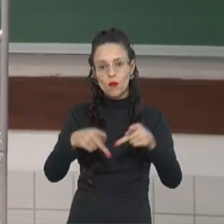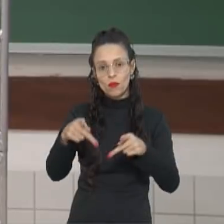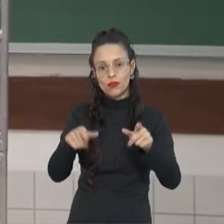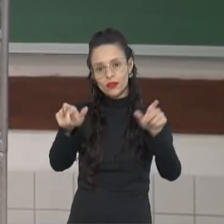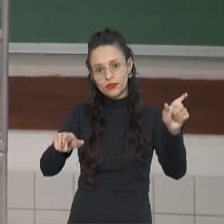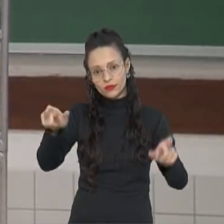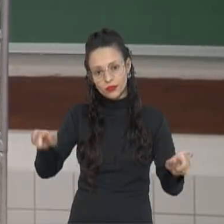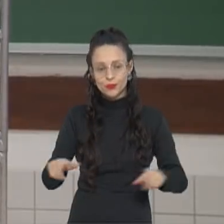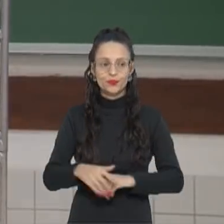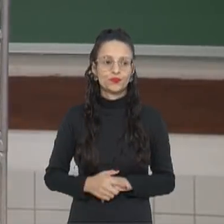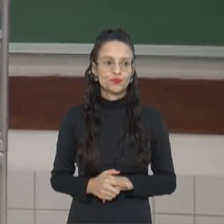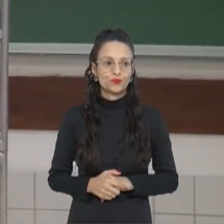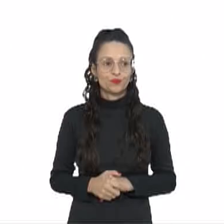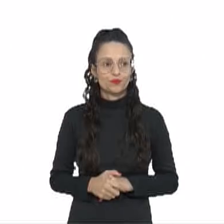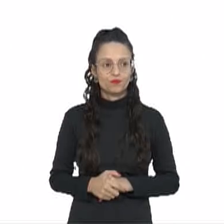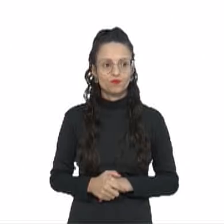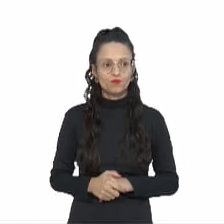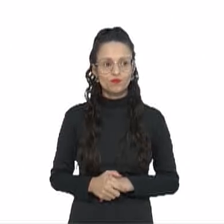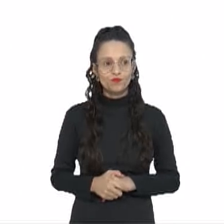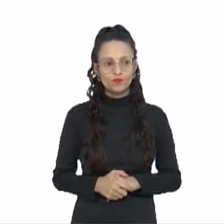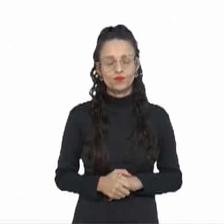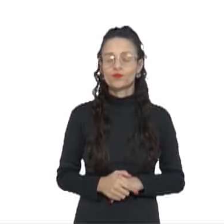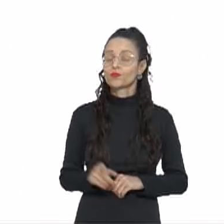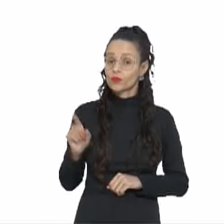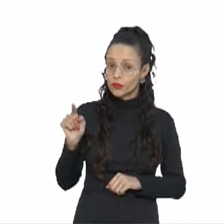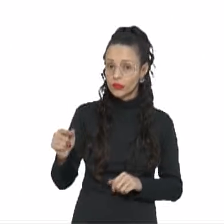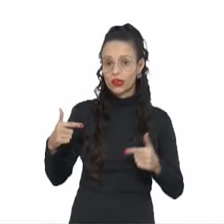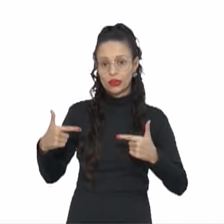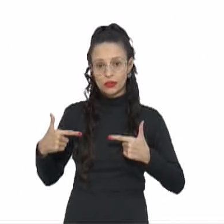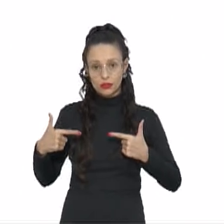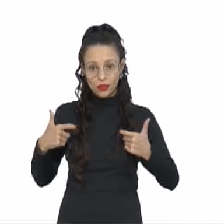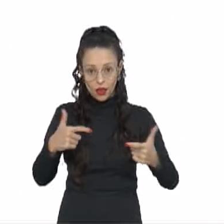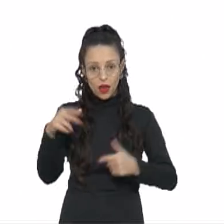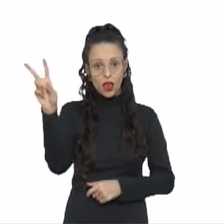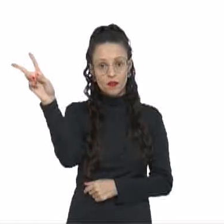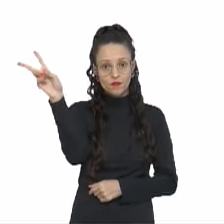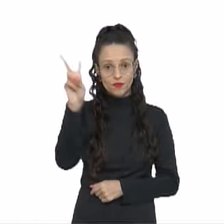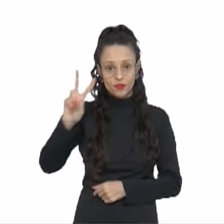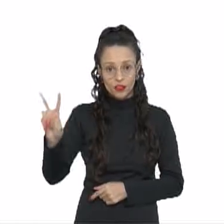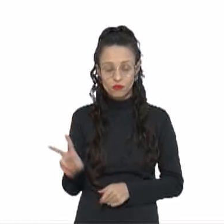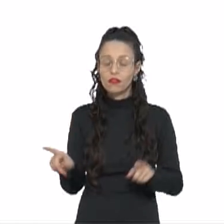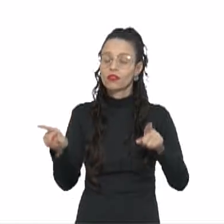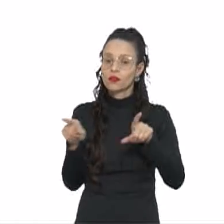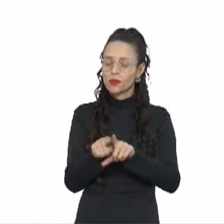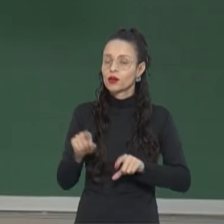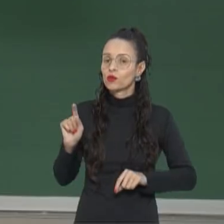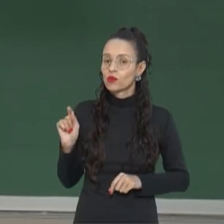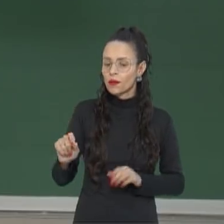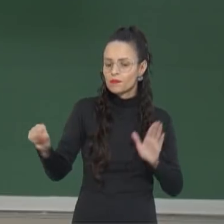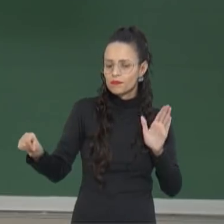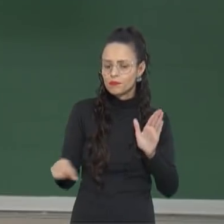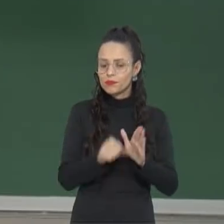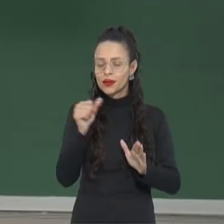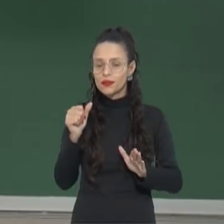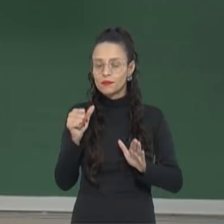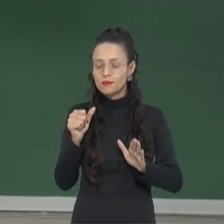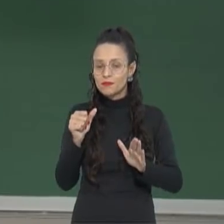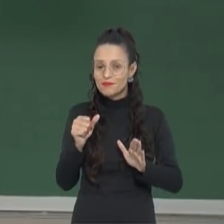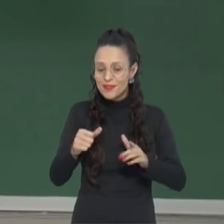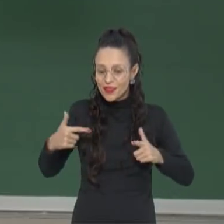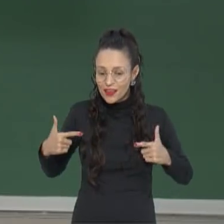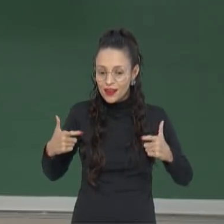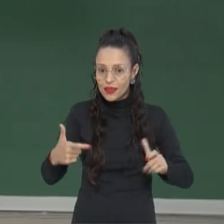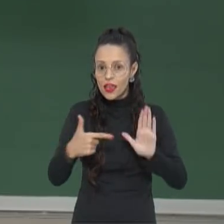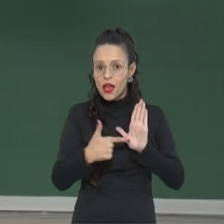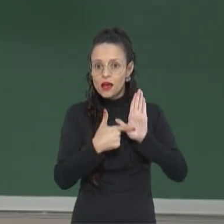civil. A Guerra do Vietnã também foi a primeira guerra transmitida ao